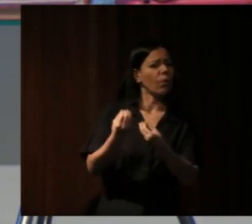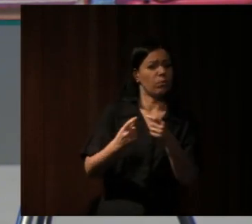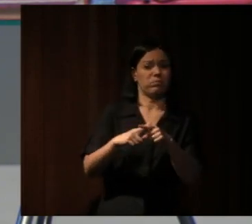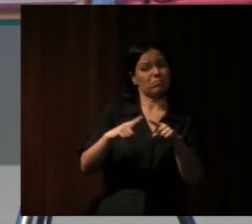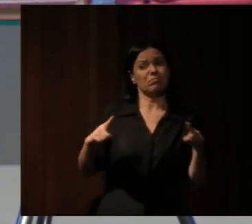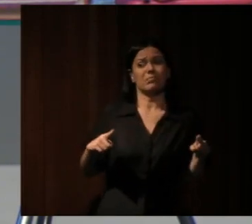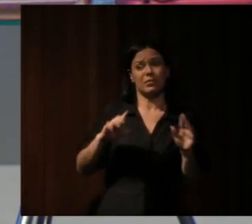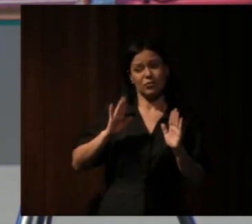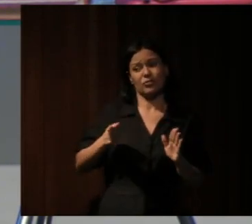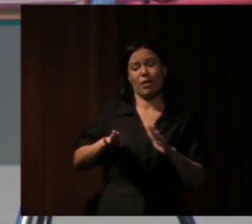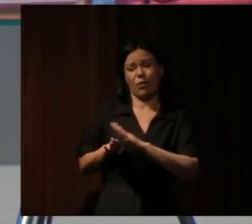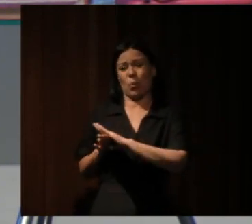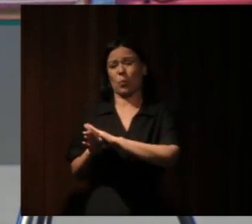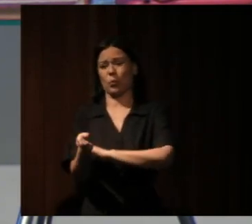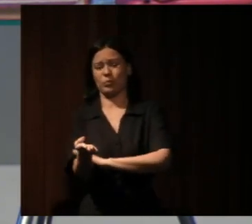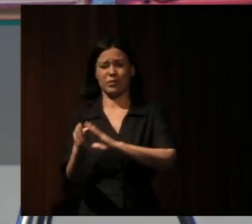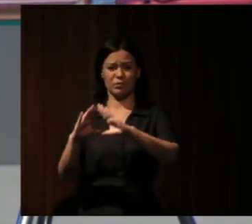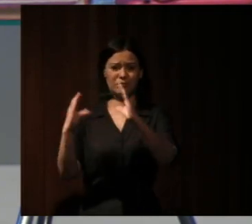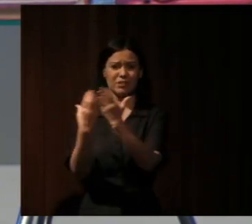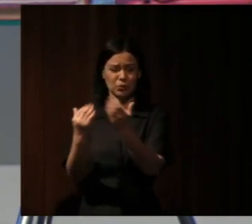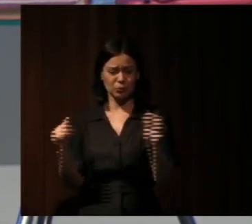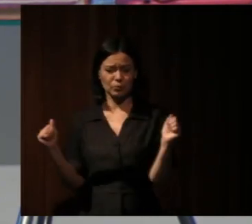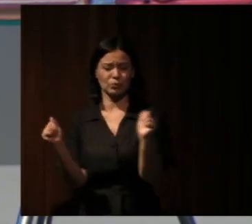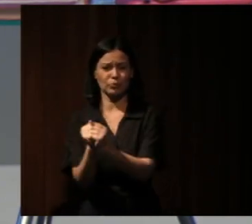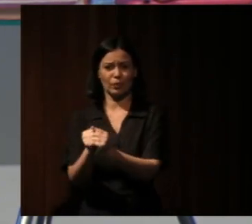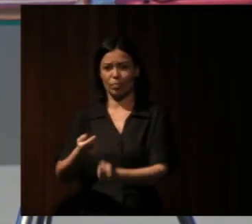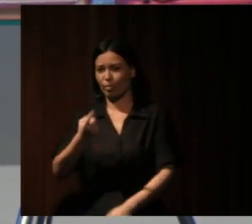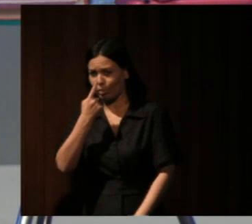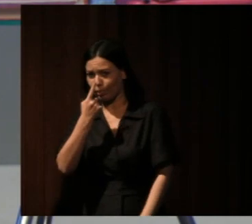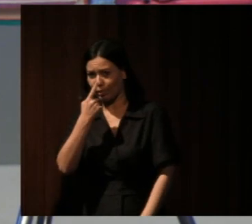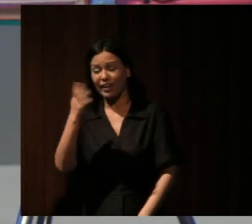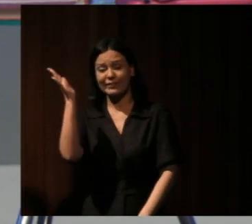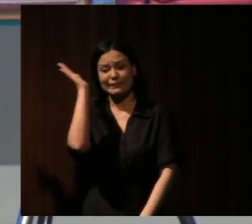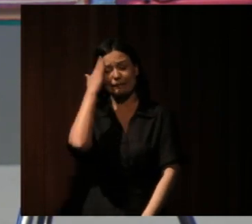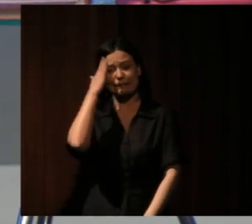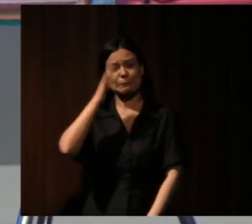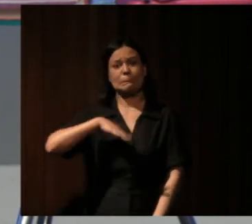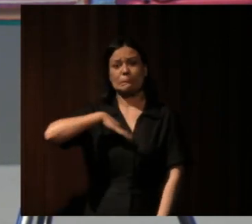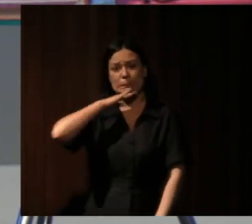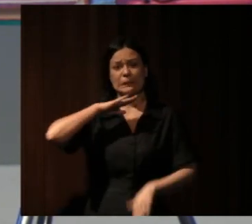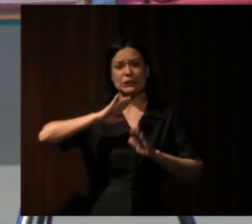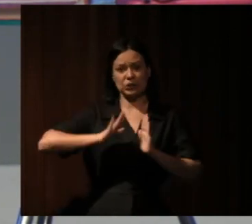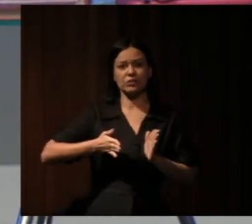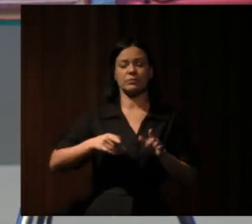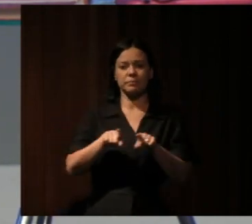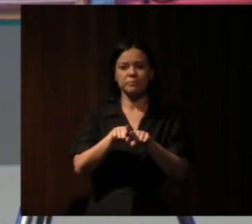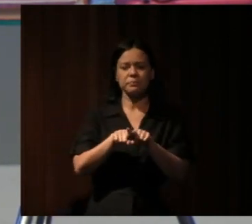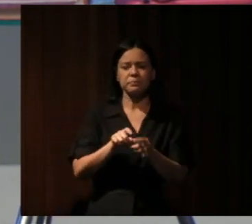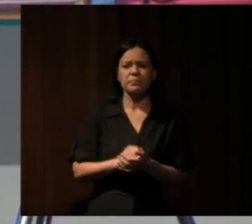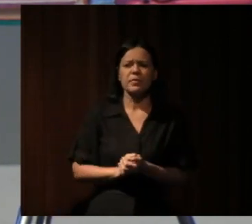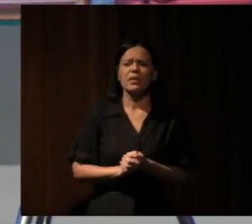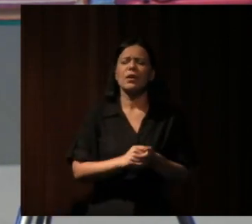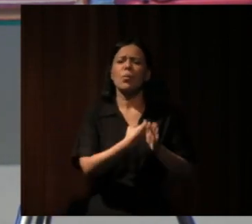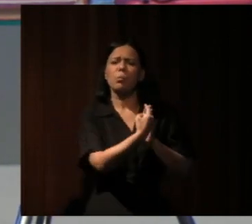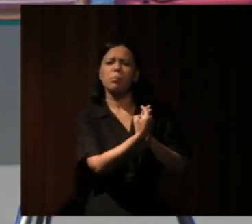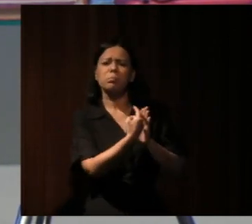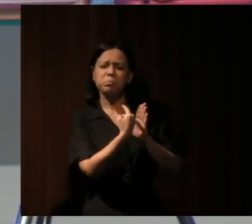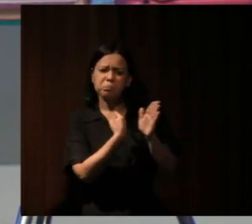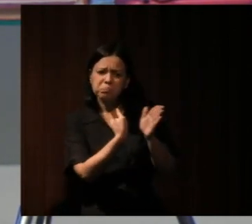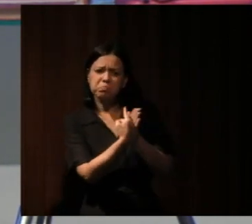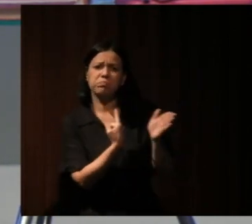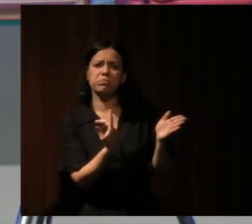faz parte daquela comunidade né então eu acho que eh eh sobre a sua pergunta